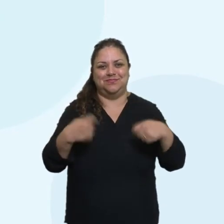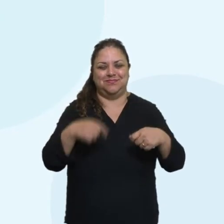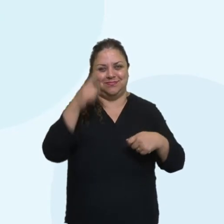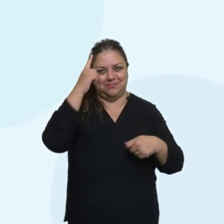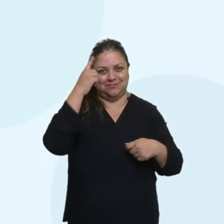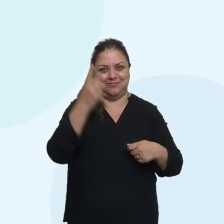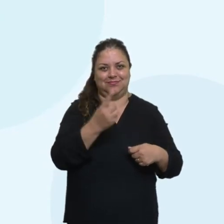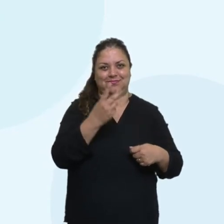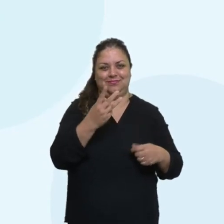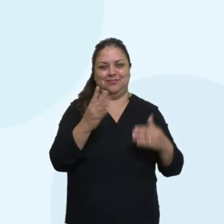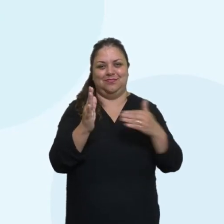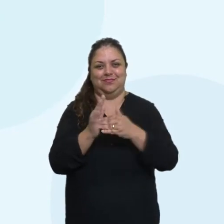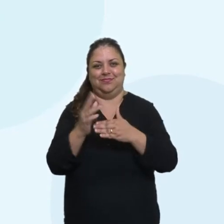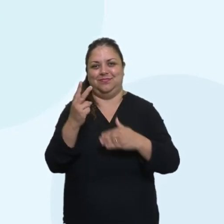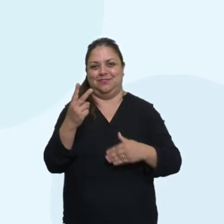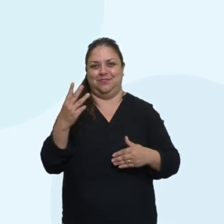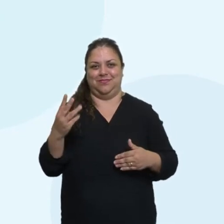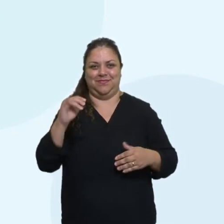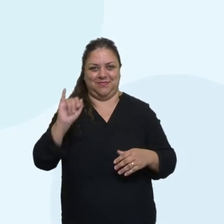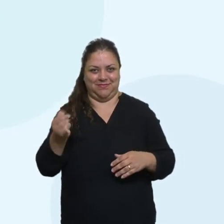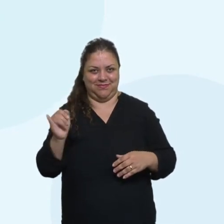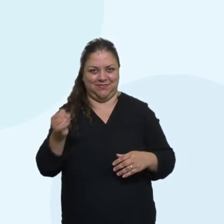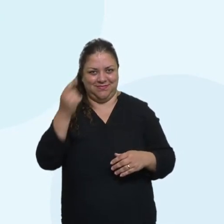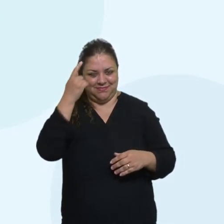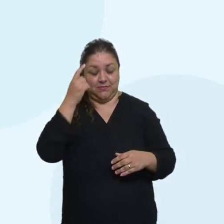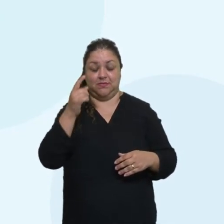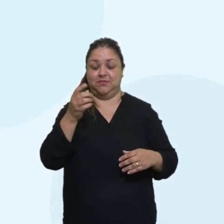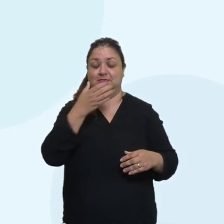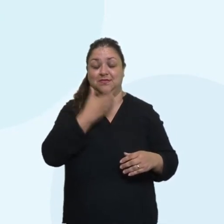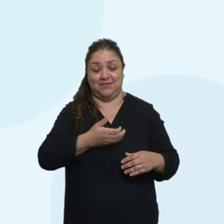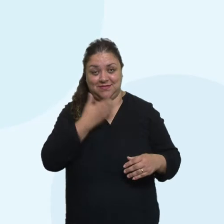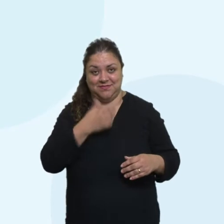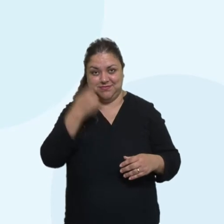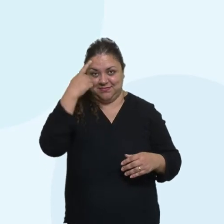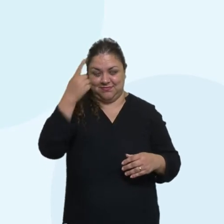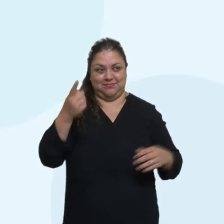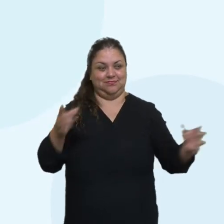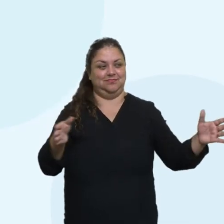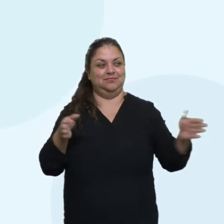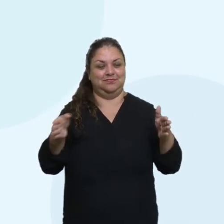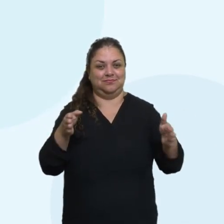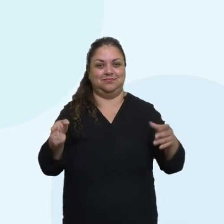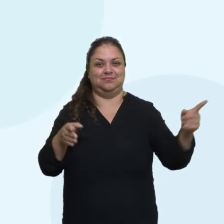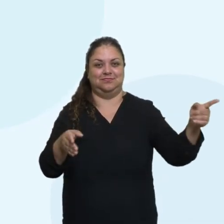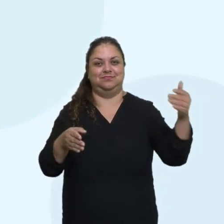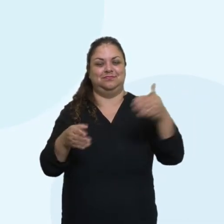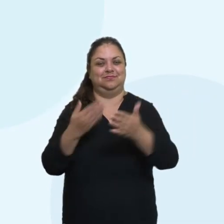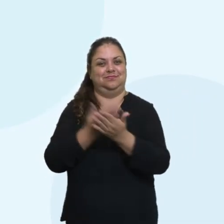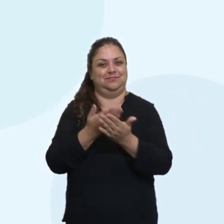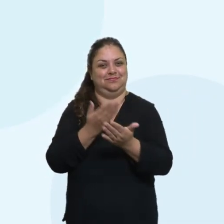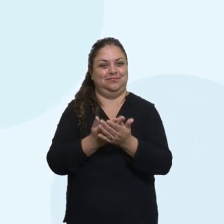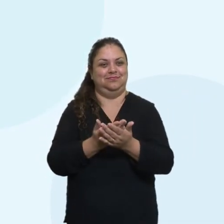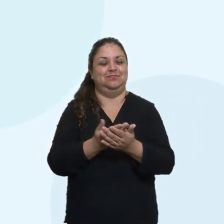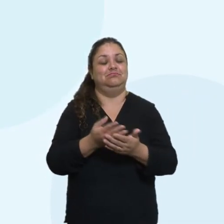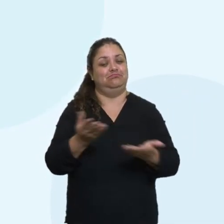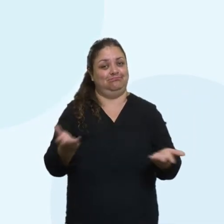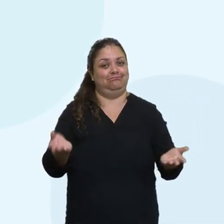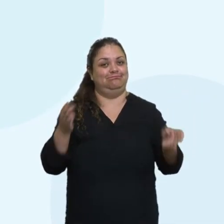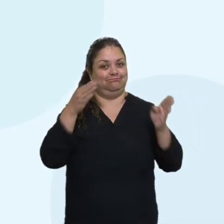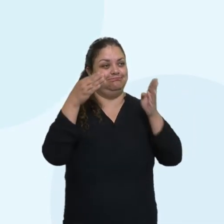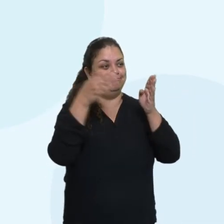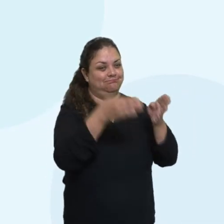do dia três eu dia 23 então é possível pensar nesse aspecto que nós colocamos aqui também então